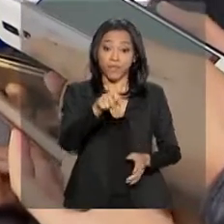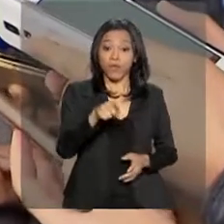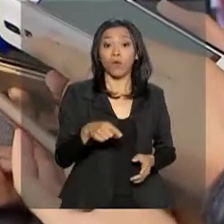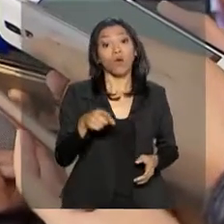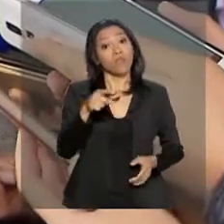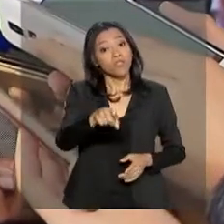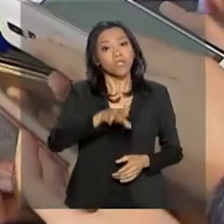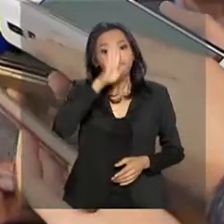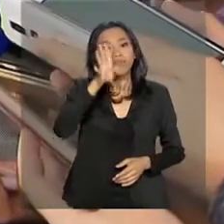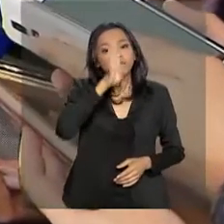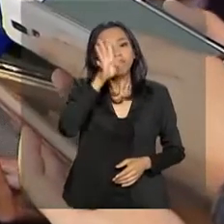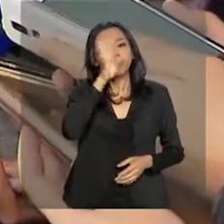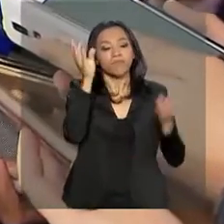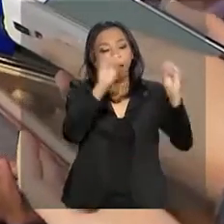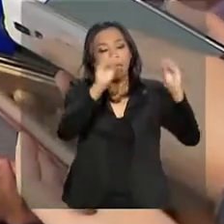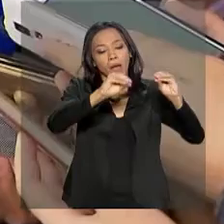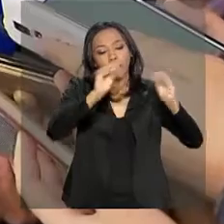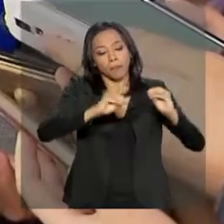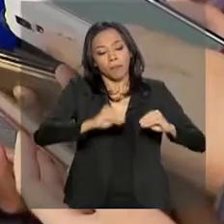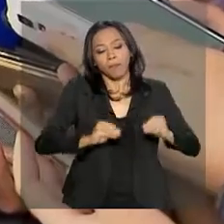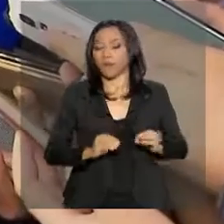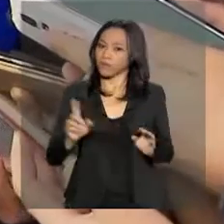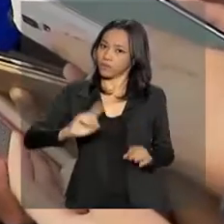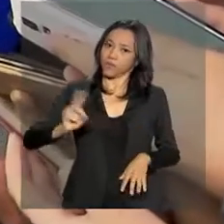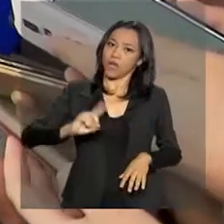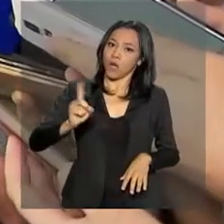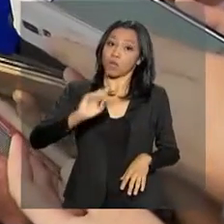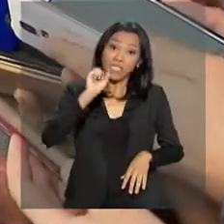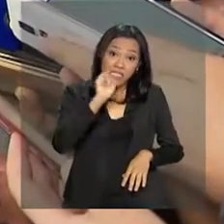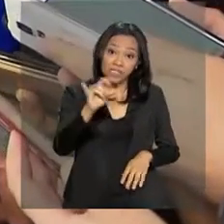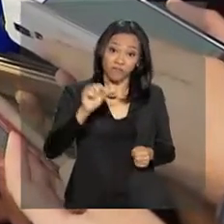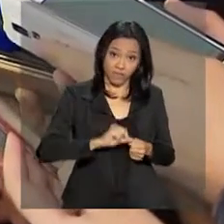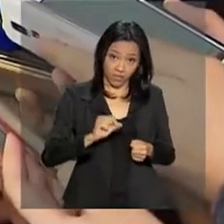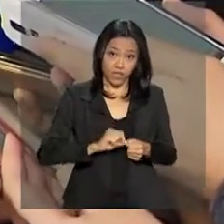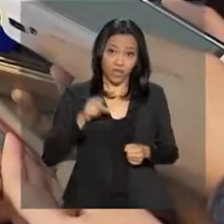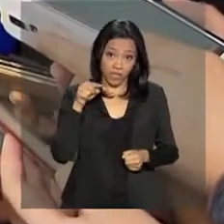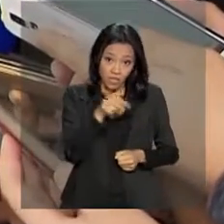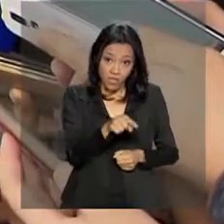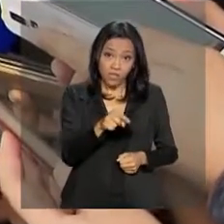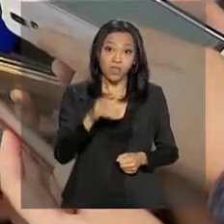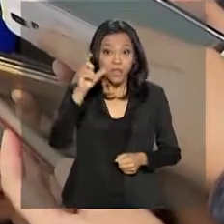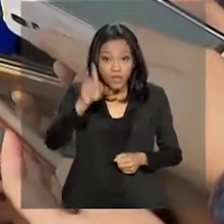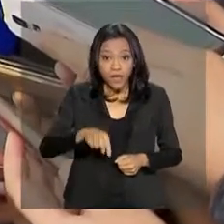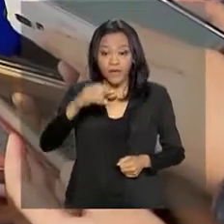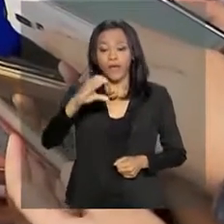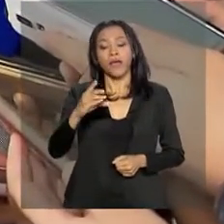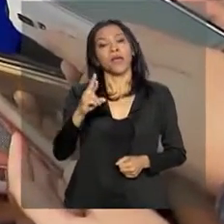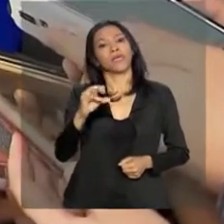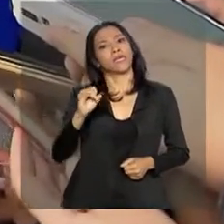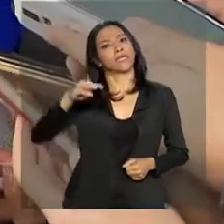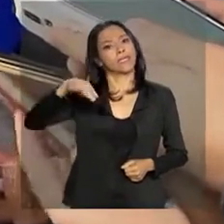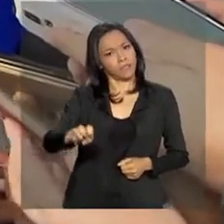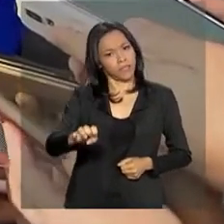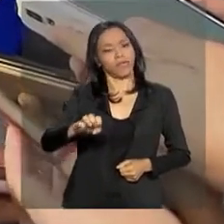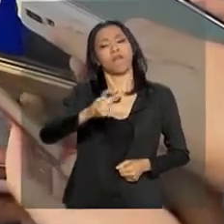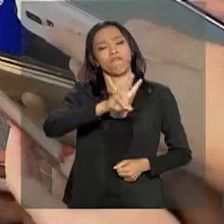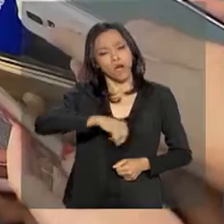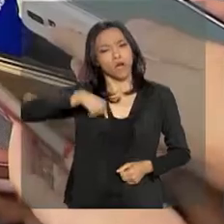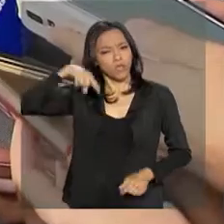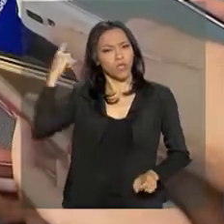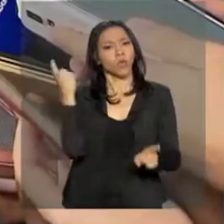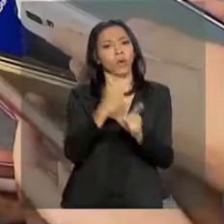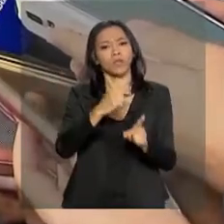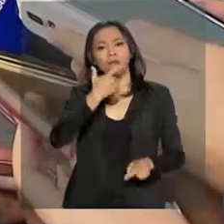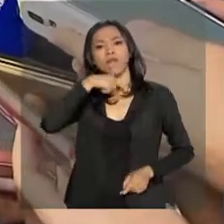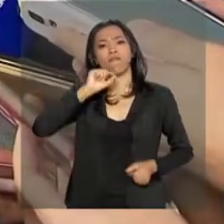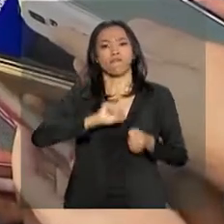cometam irresponsabilidade em rede social. Porque se cometer e isto for um crime, não tenha dúvida que nós vamos achar quem